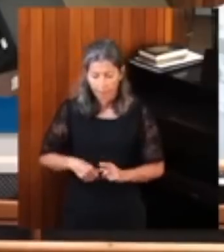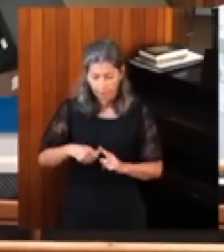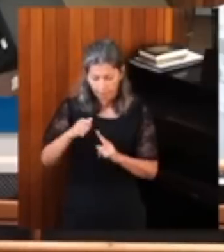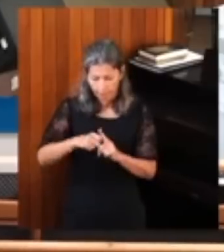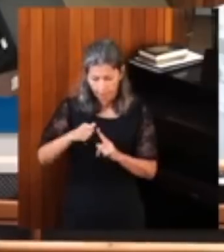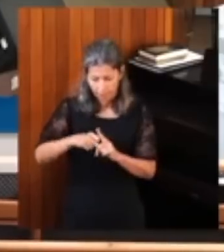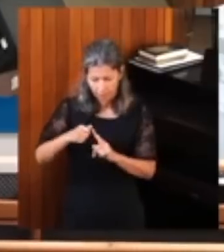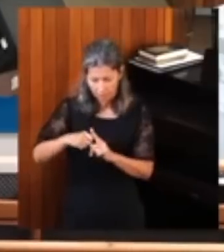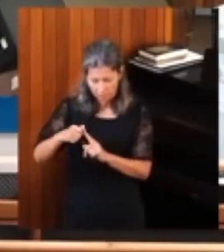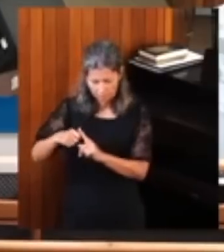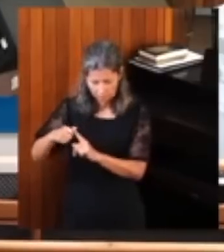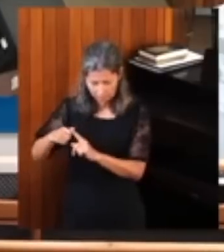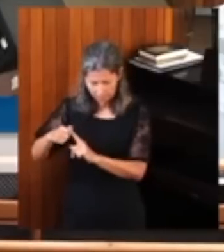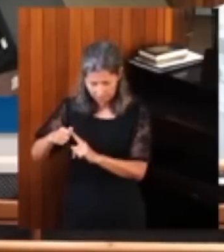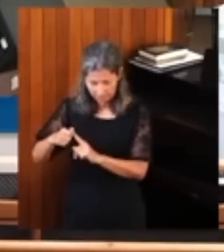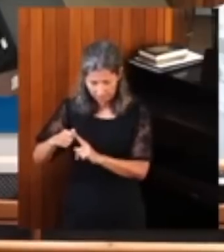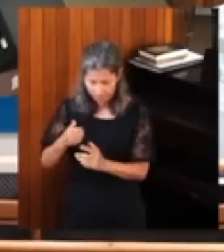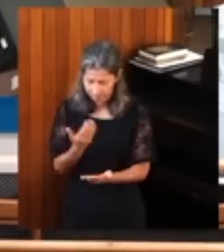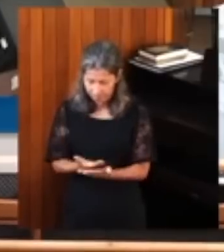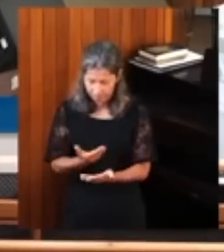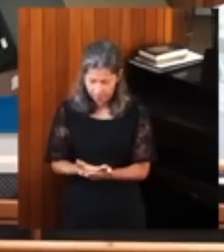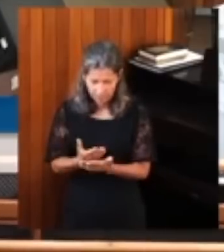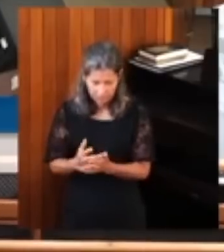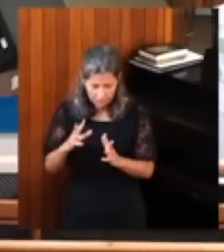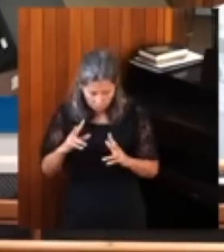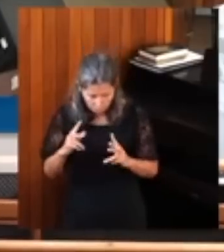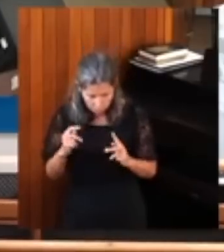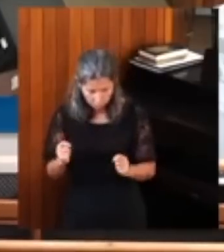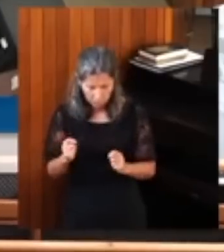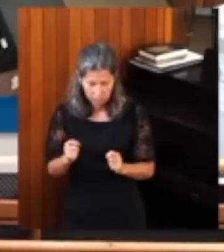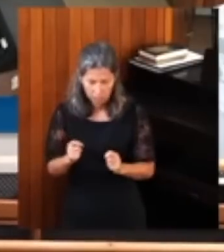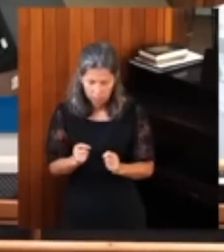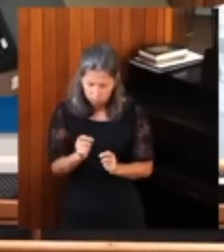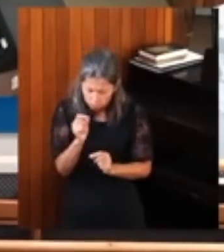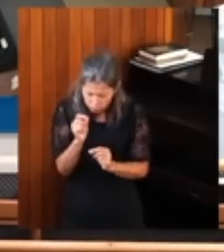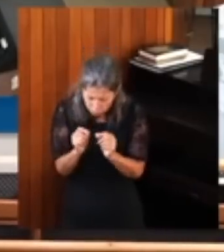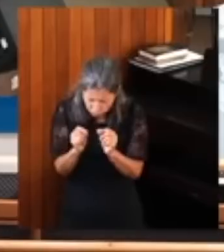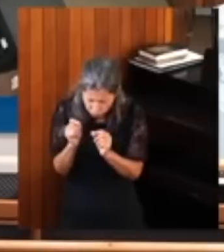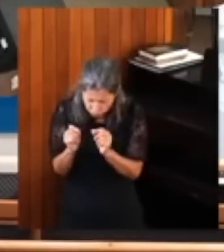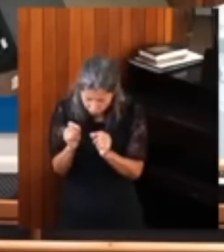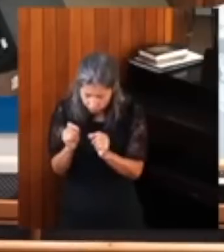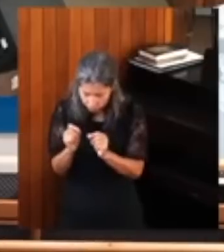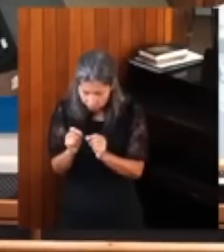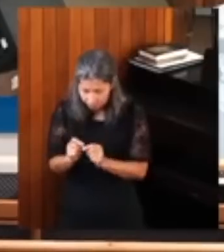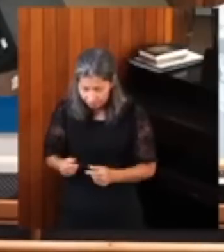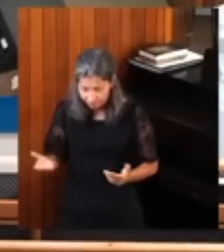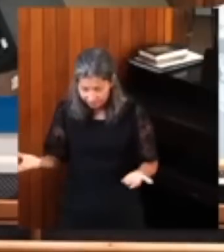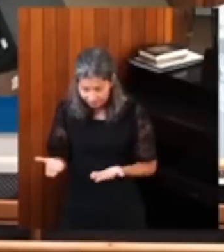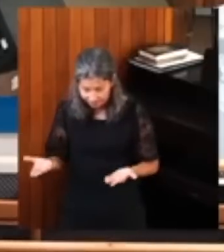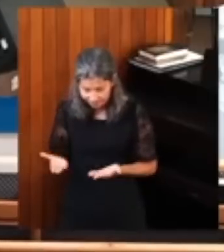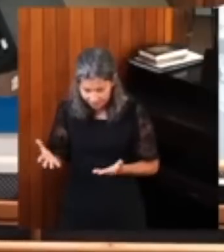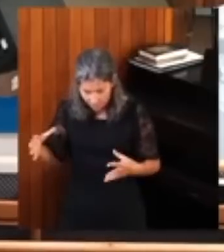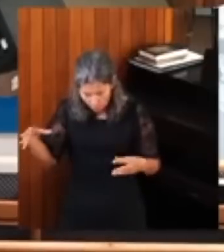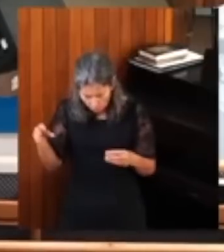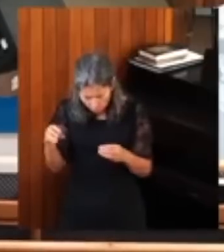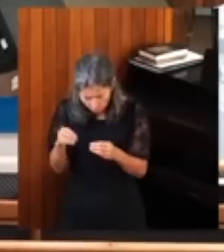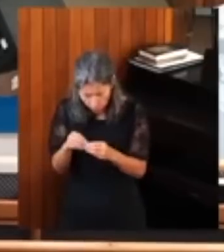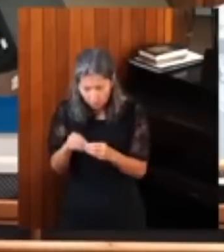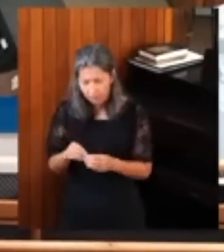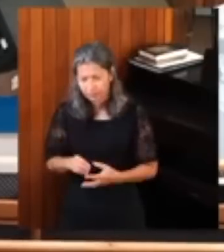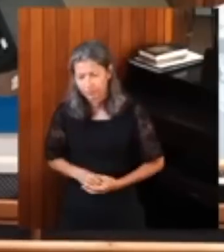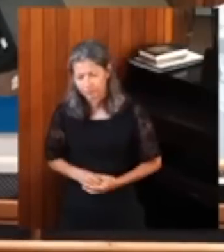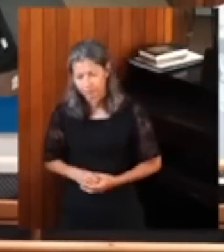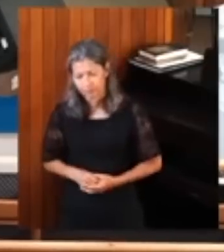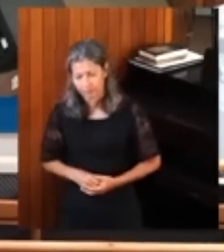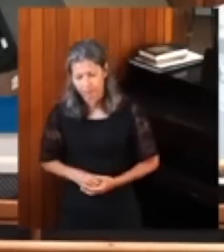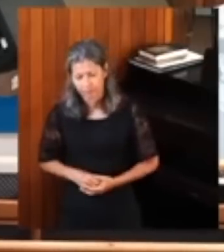Apocalipse. Existem livros, obras volumosas que estudam o Apocalipse, né? Aqui estamos fazendo um